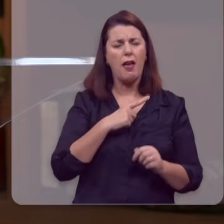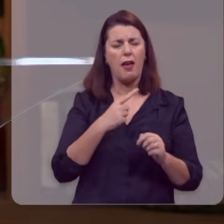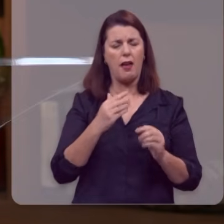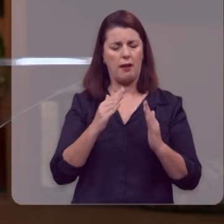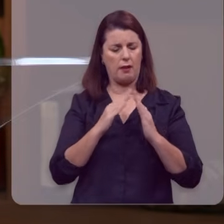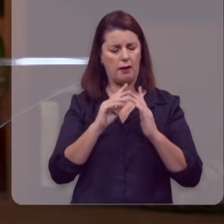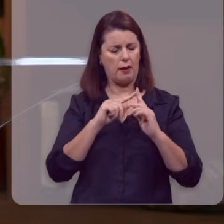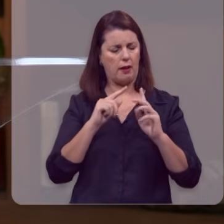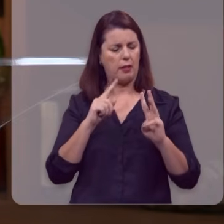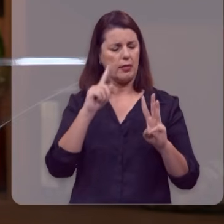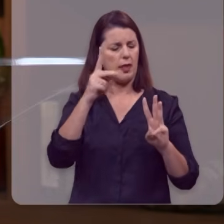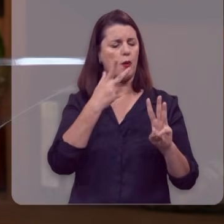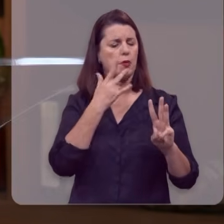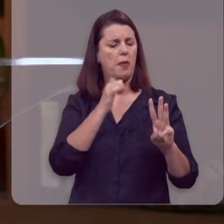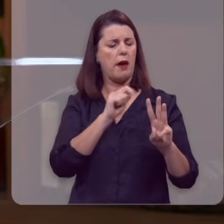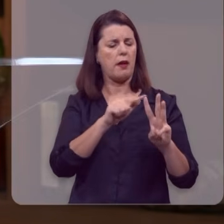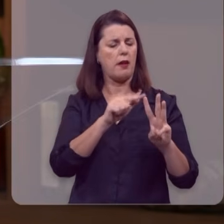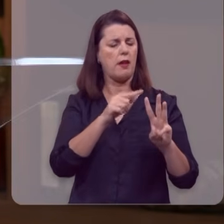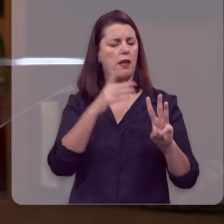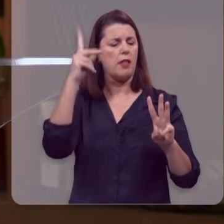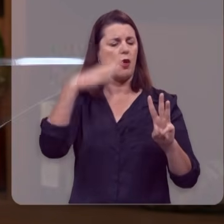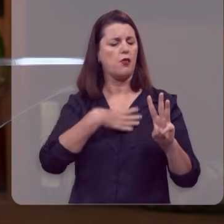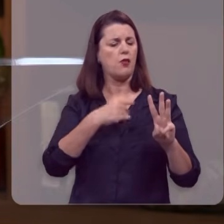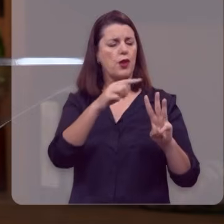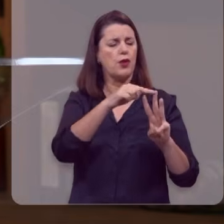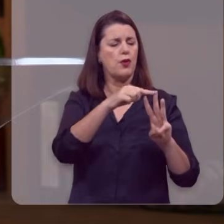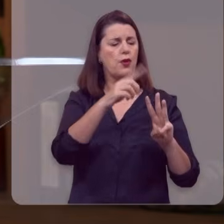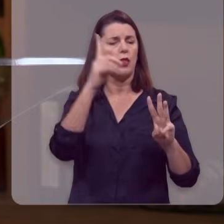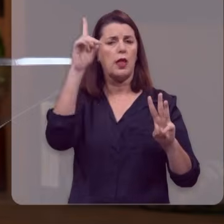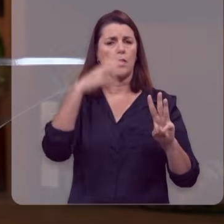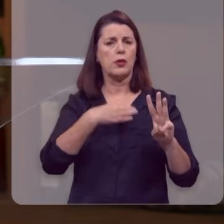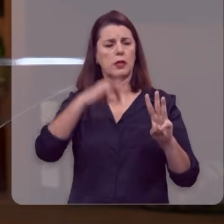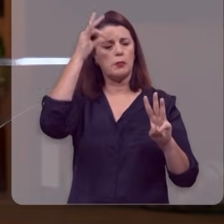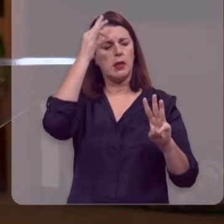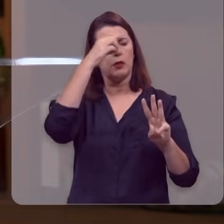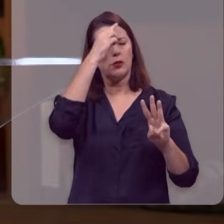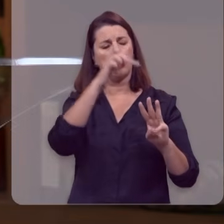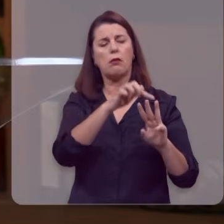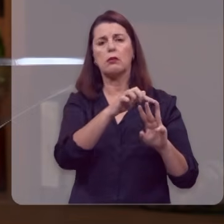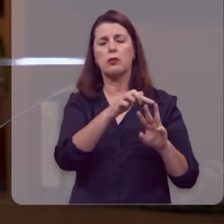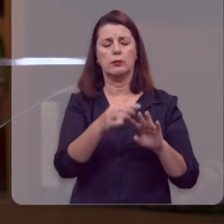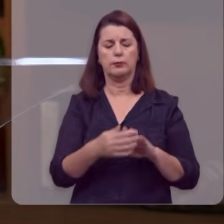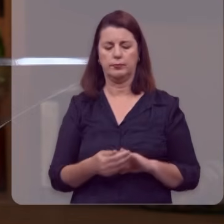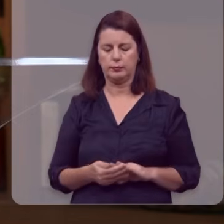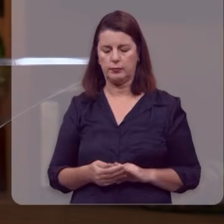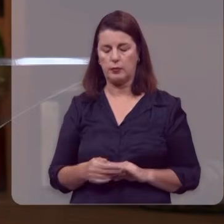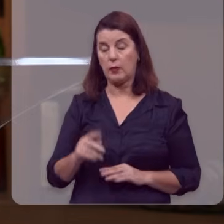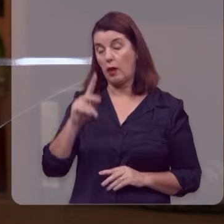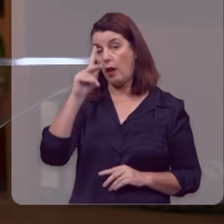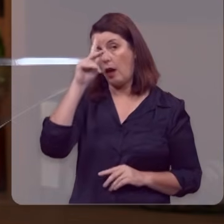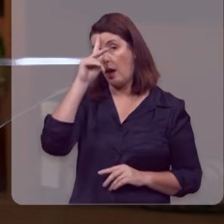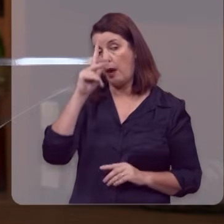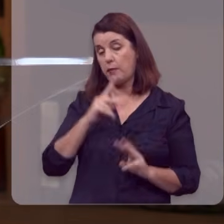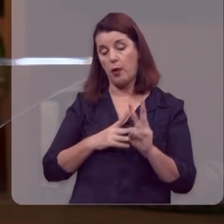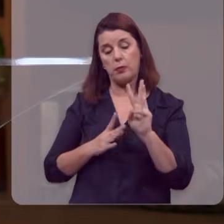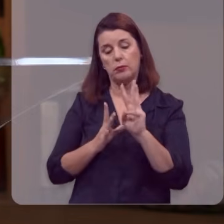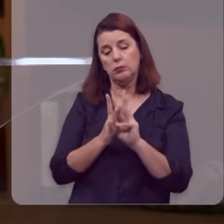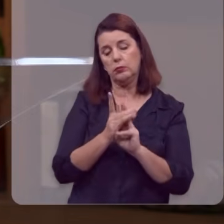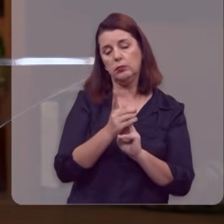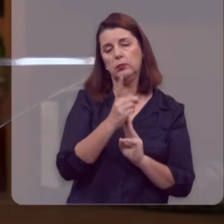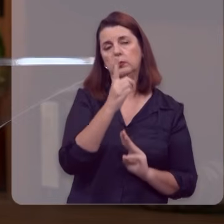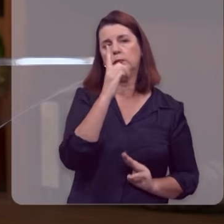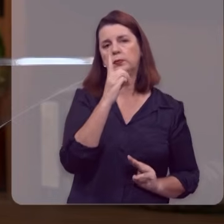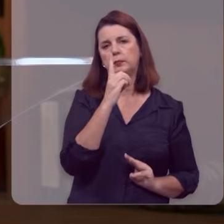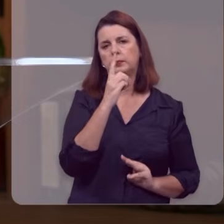Deus Pai, a morada do Deus Filho, a morada do Deus Espírito Santo. A própria Trindade excelsa,